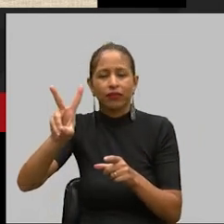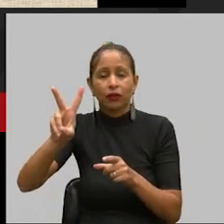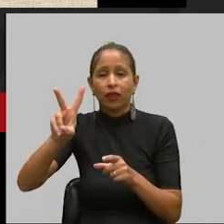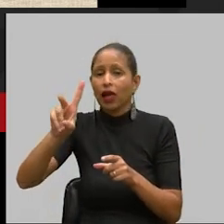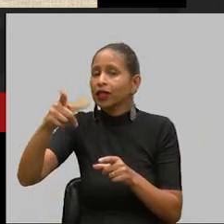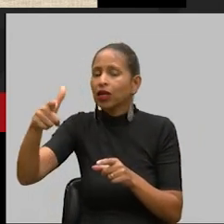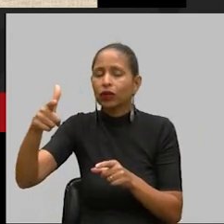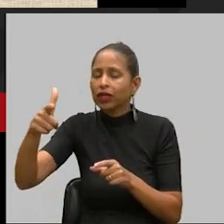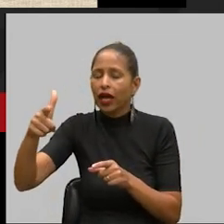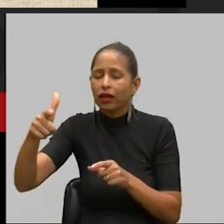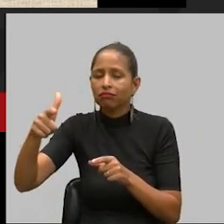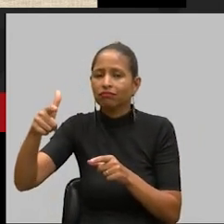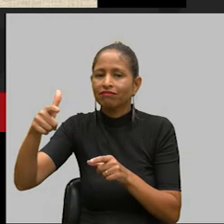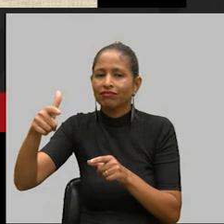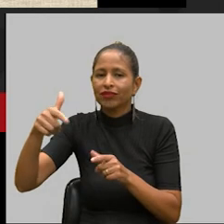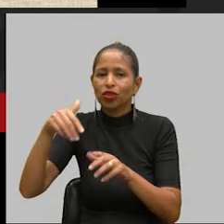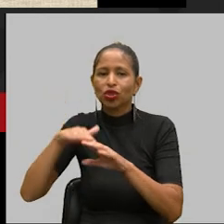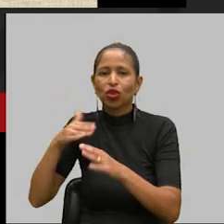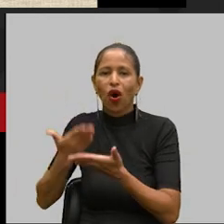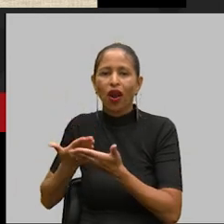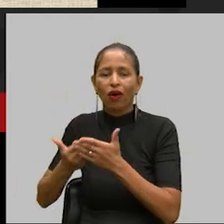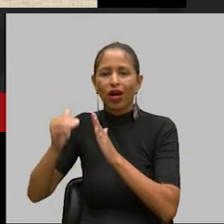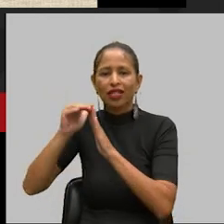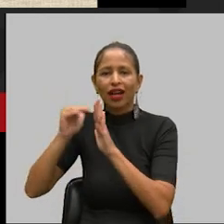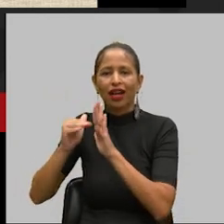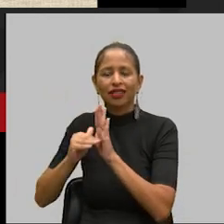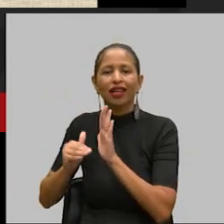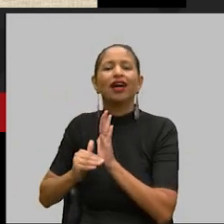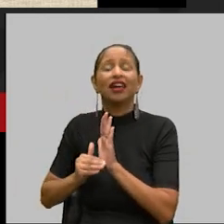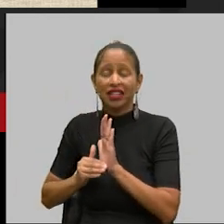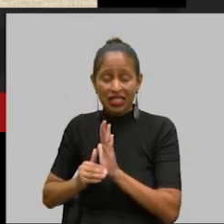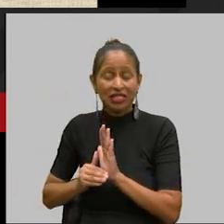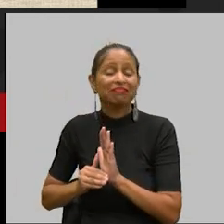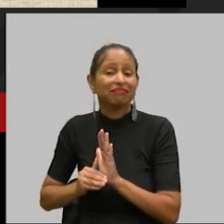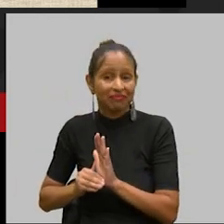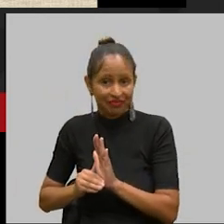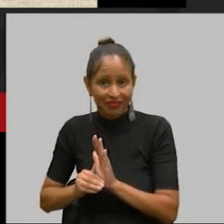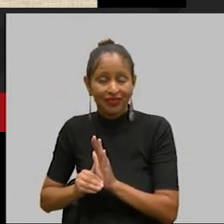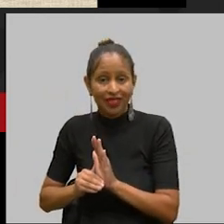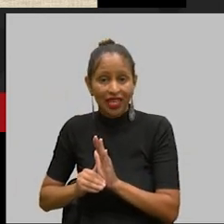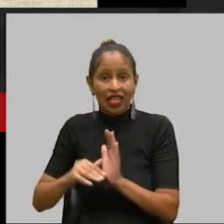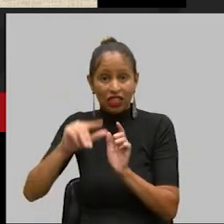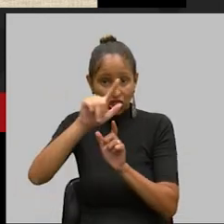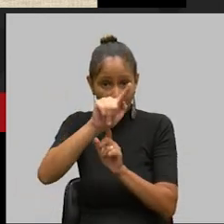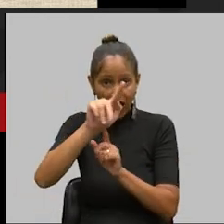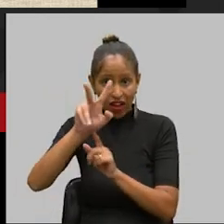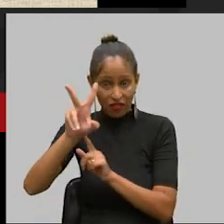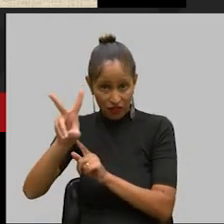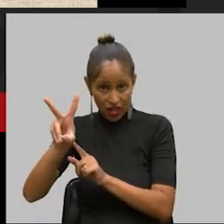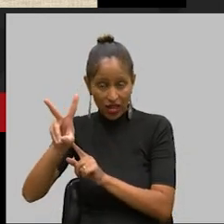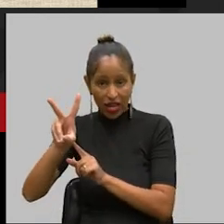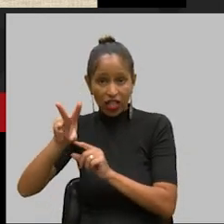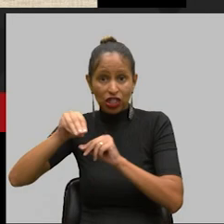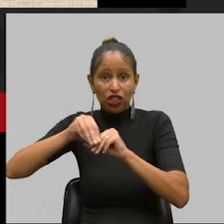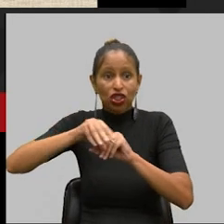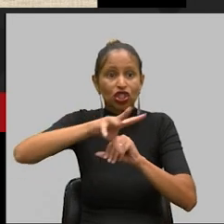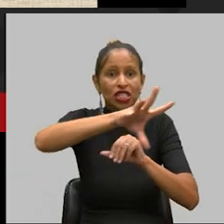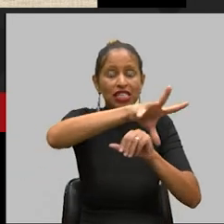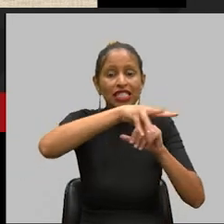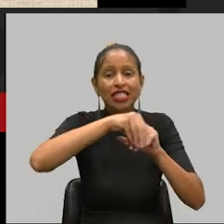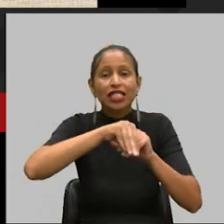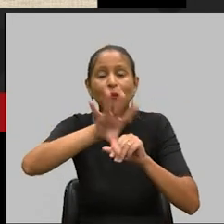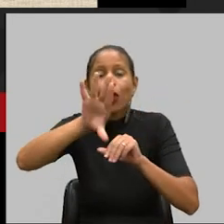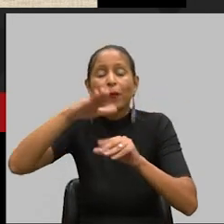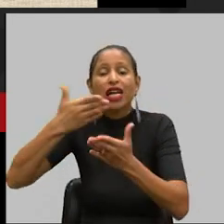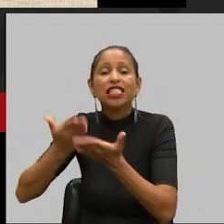com essa característica porque o o município o estáo Governador Valadares distribui Os estudantes para todas as